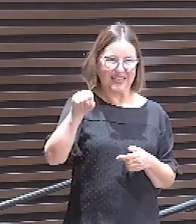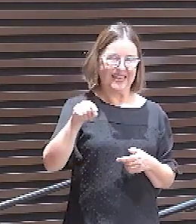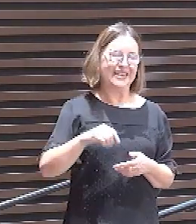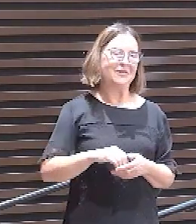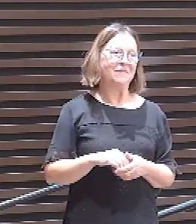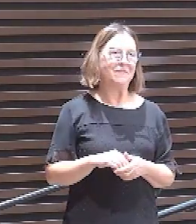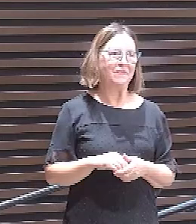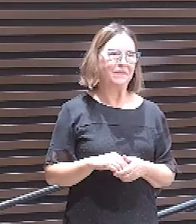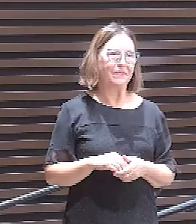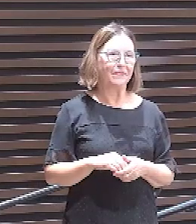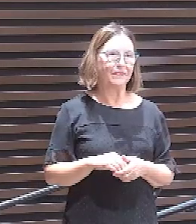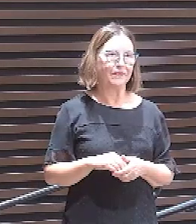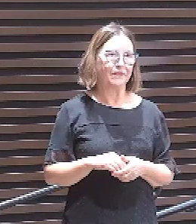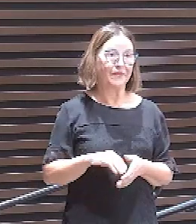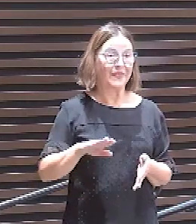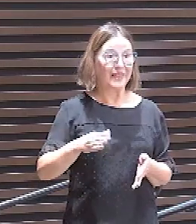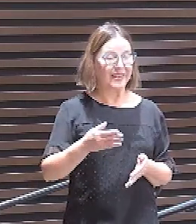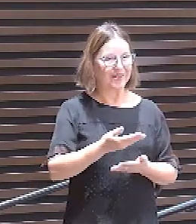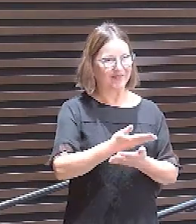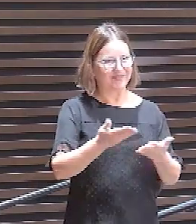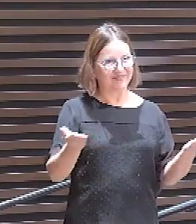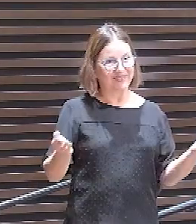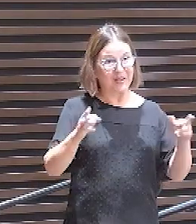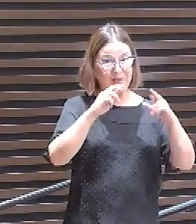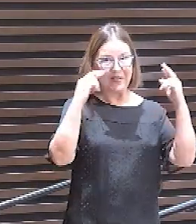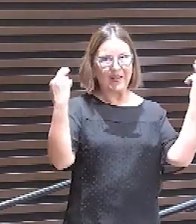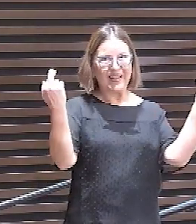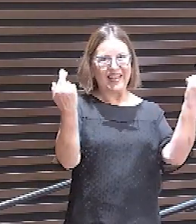Então, queridos, no reino de